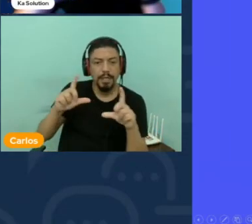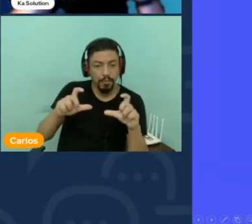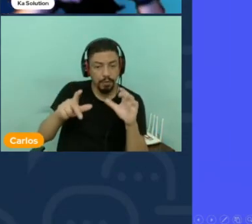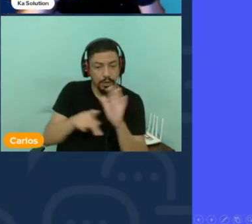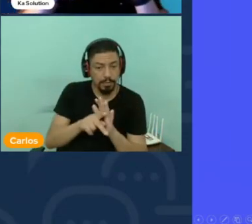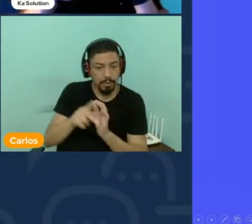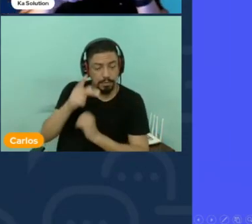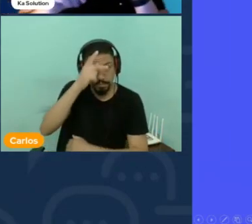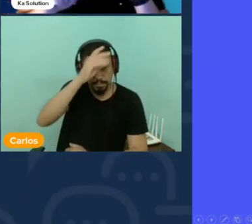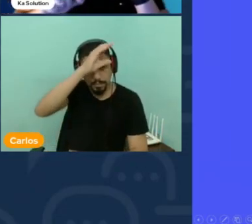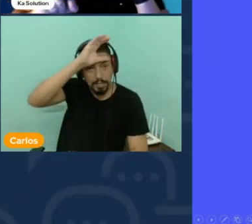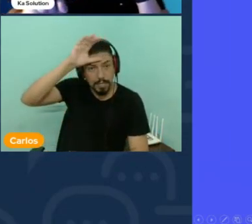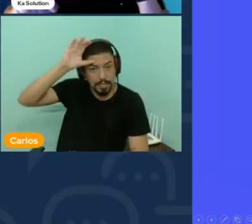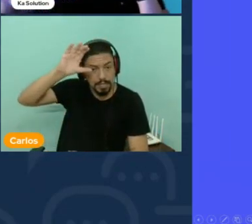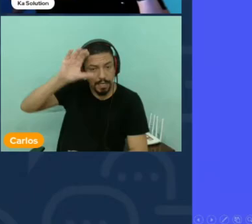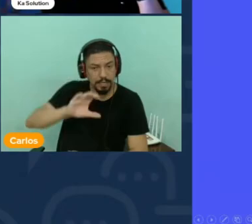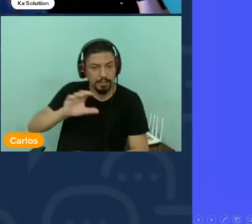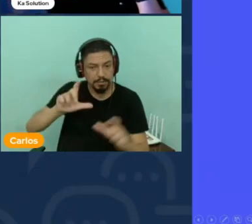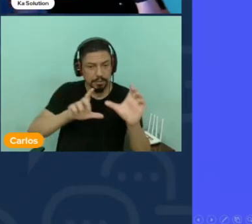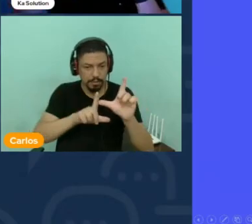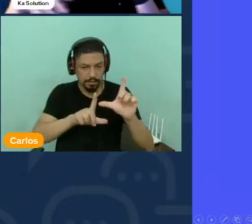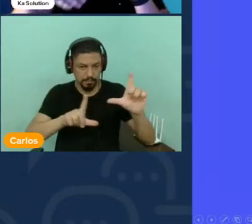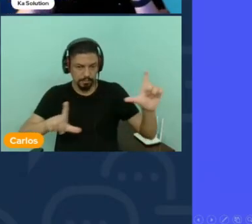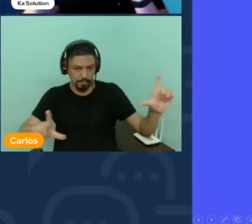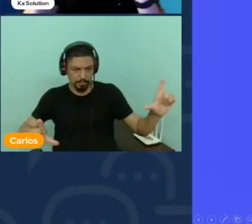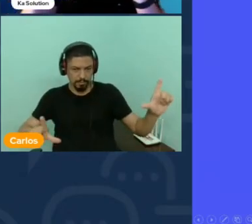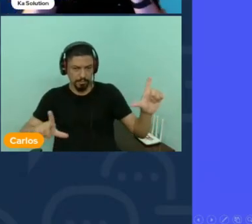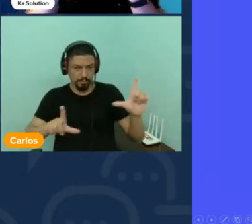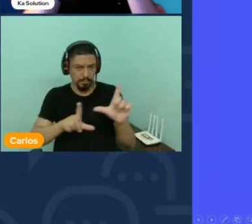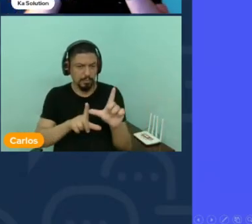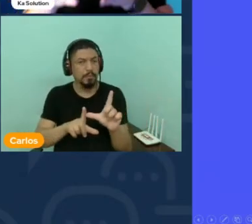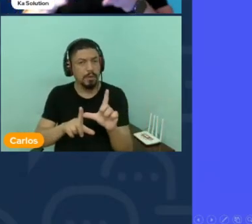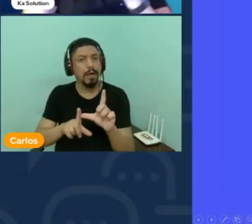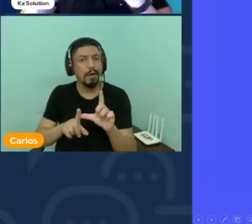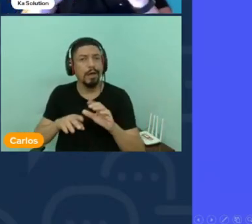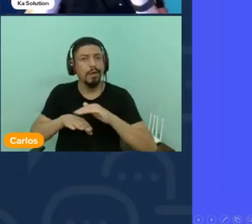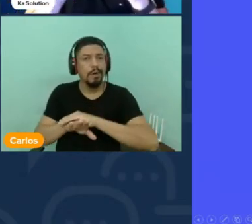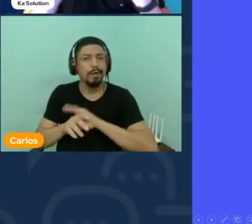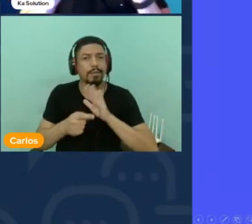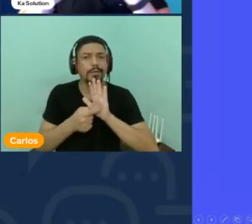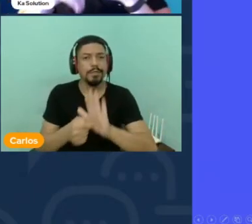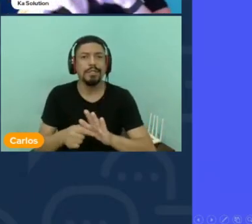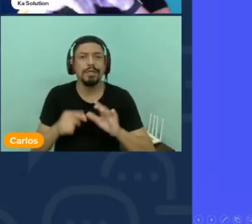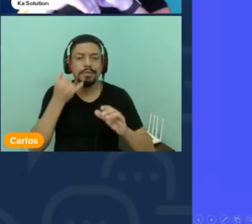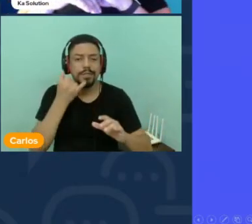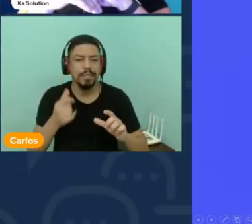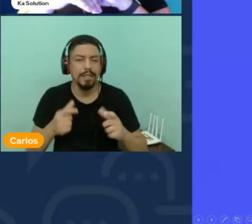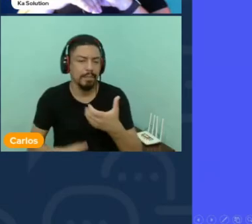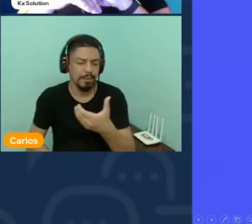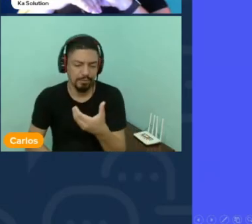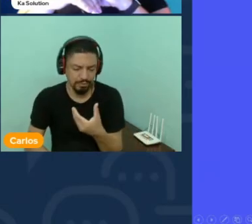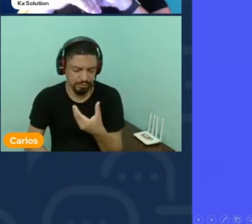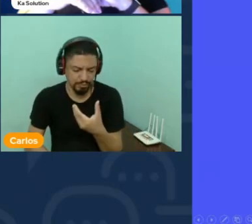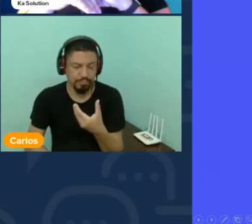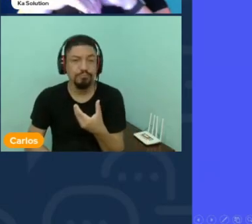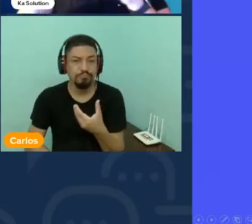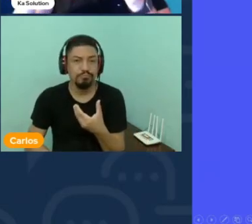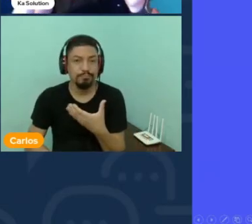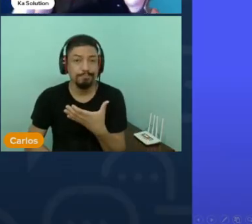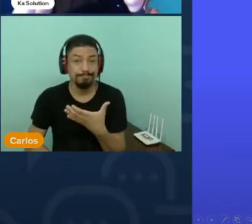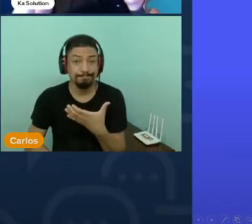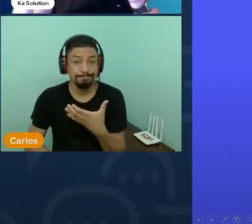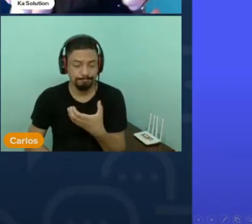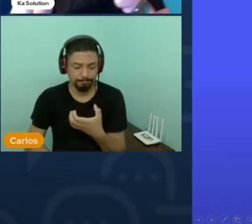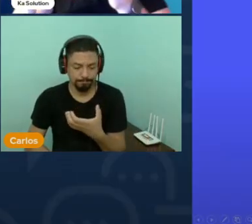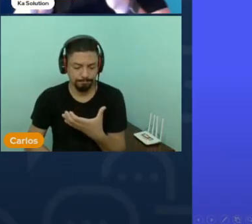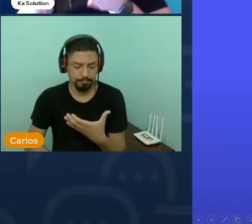cliente, redimensiona a foto e guarda para que ela seja exibida num celular menorzinho, por exemplo. E ela